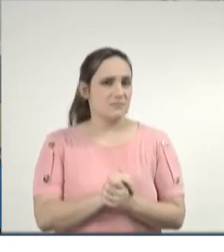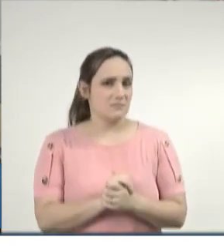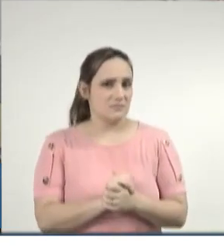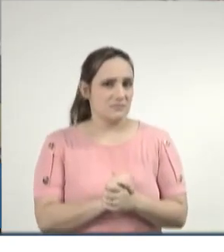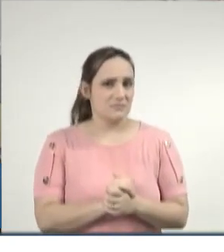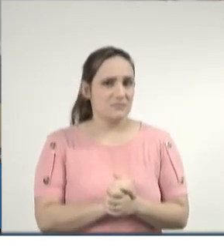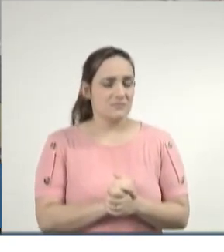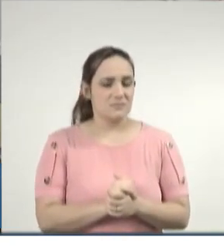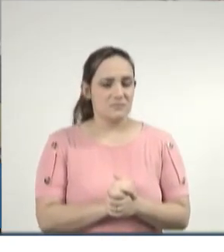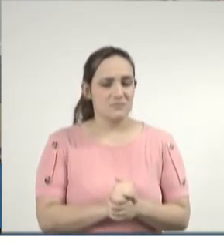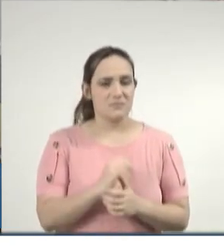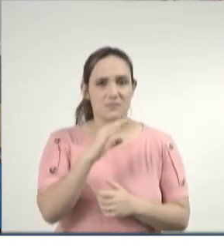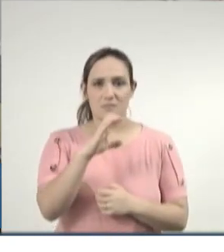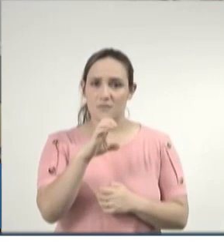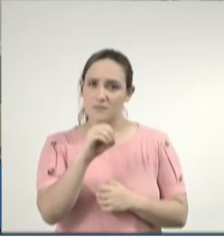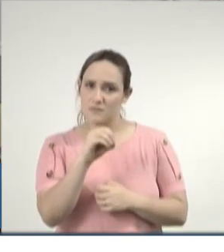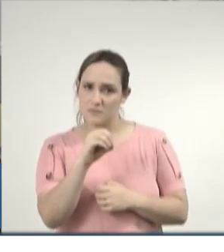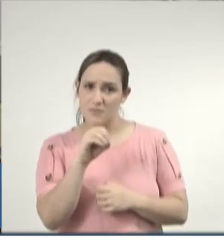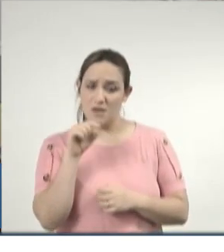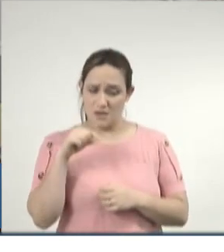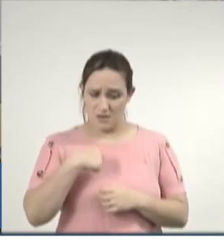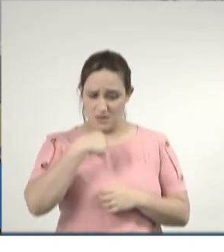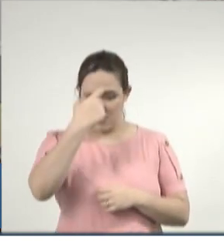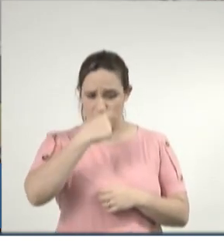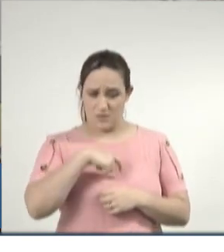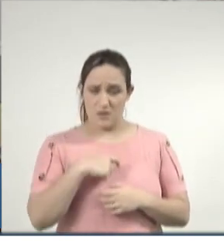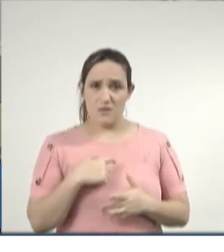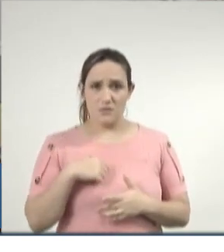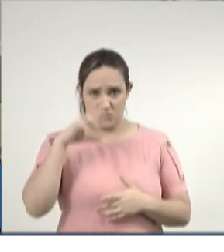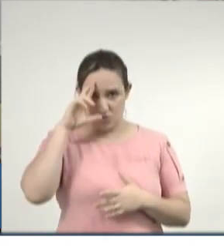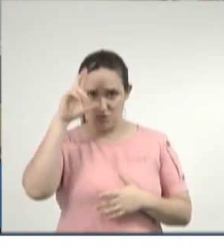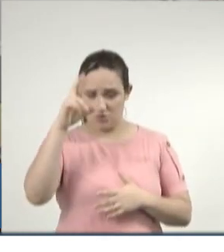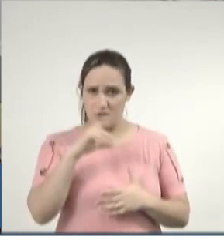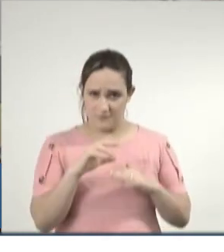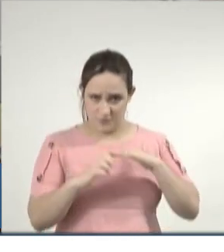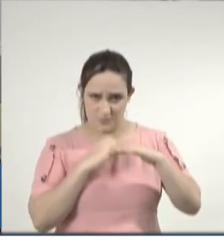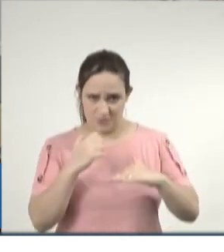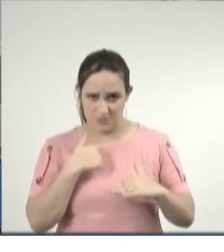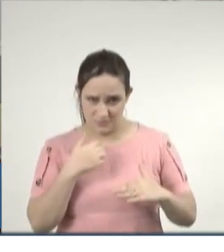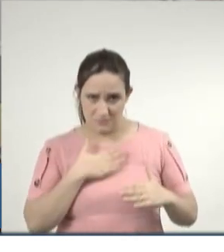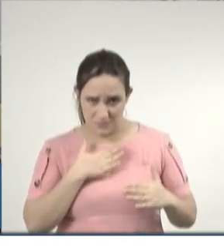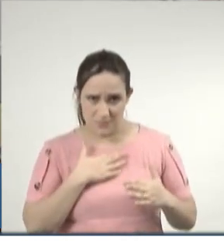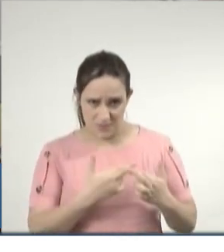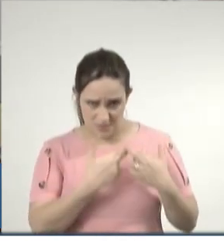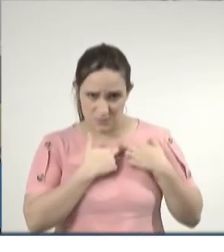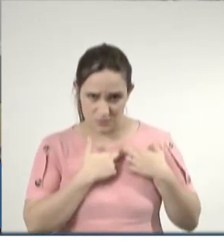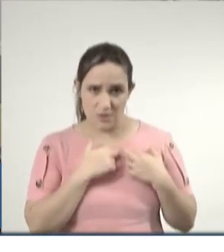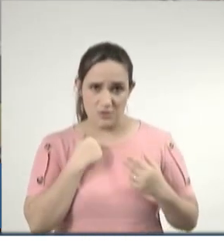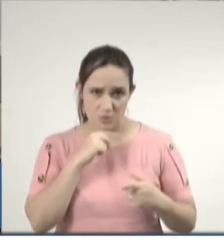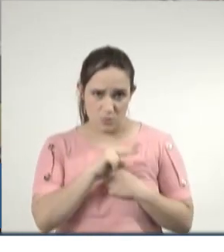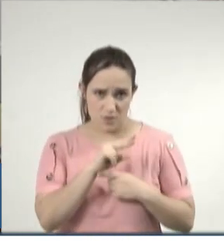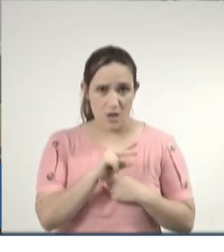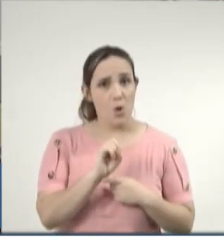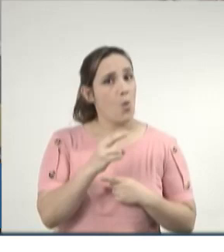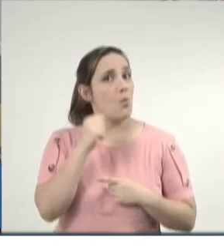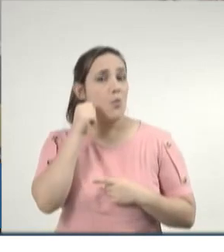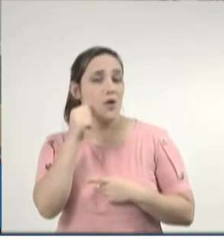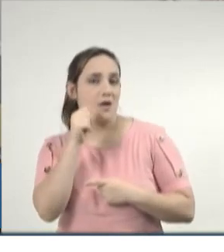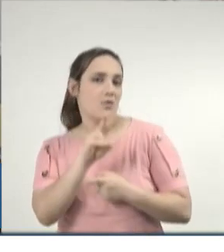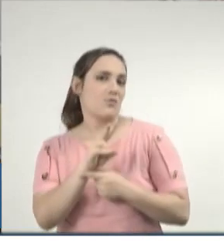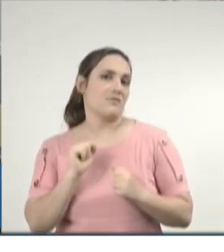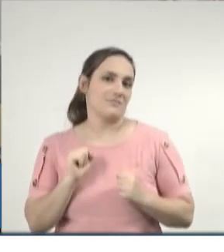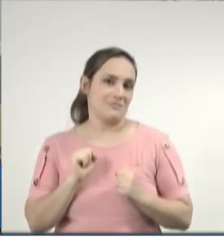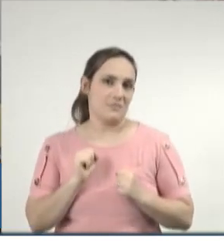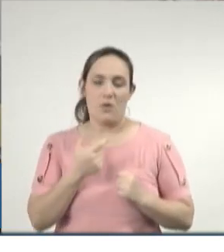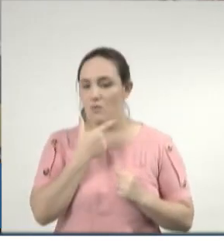Alguma responsabilidade é atribuída a esse homem, chefe de família, que é CEO de uma grande empresa? Não. Esse